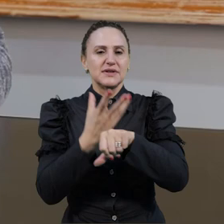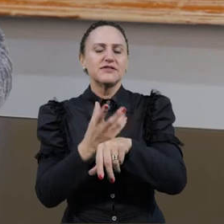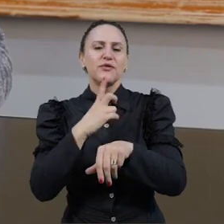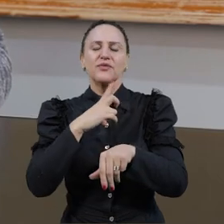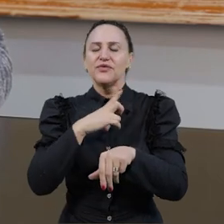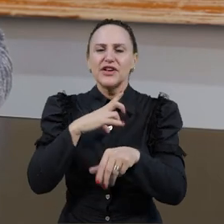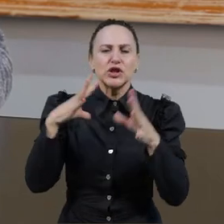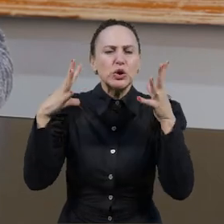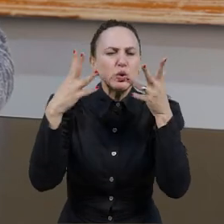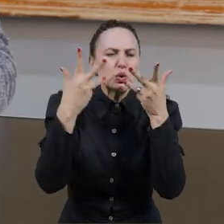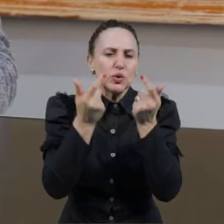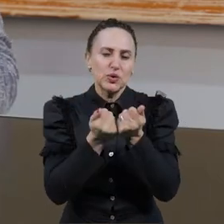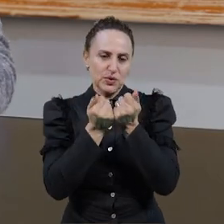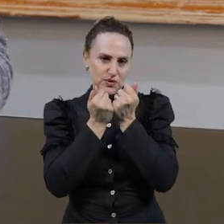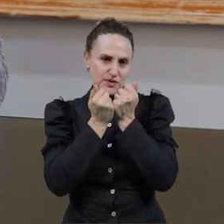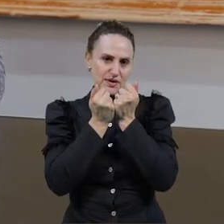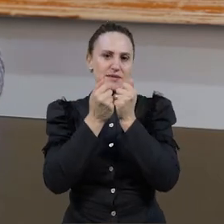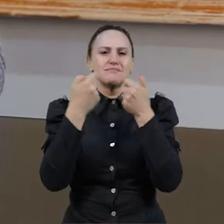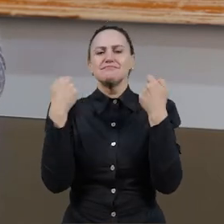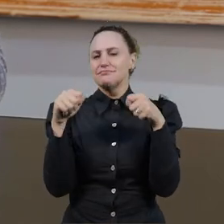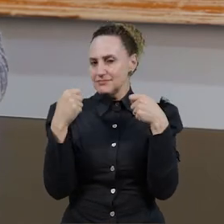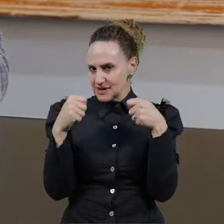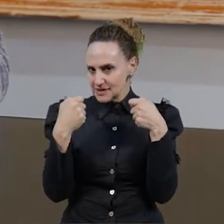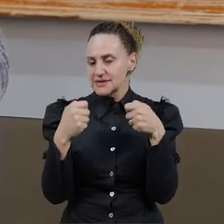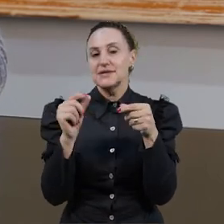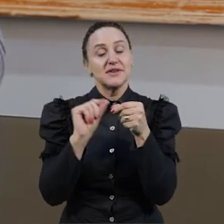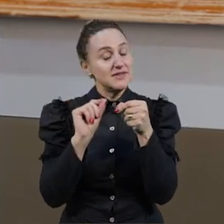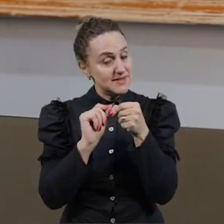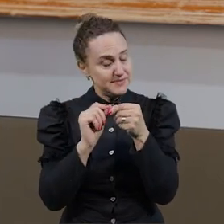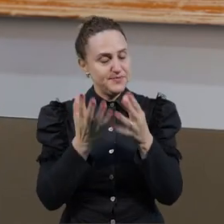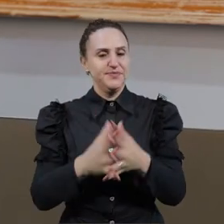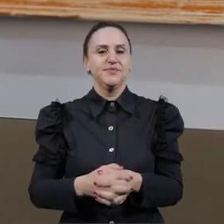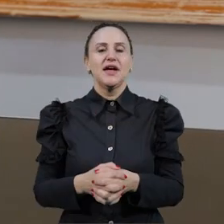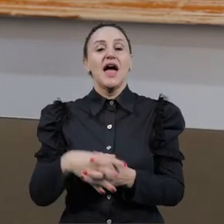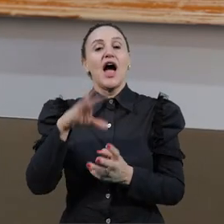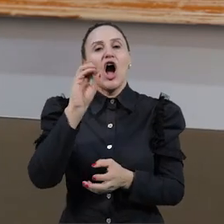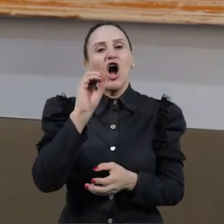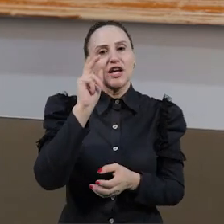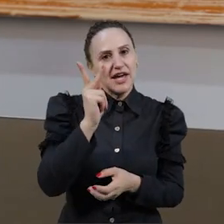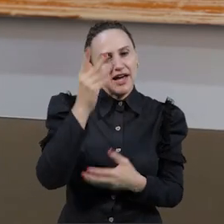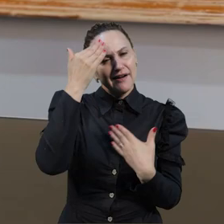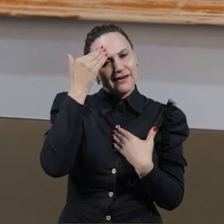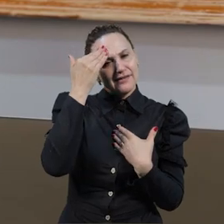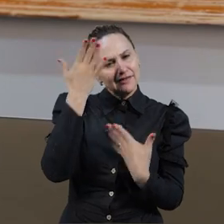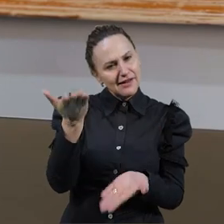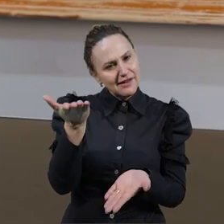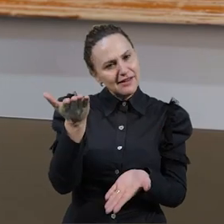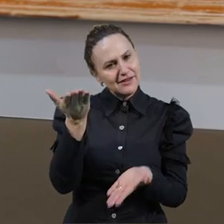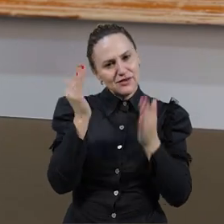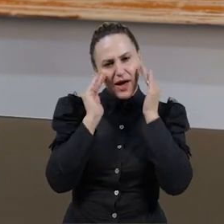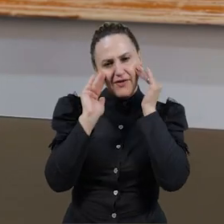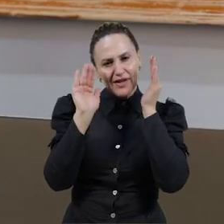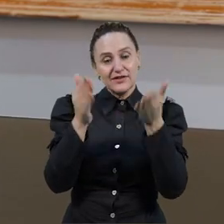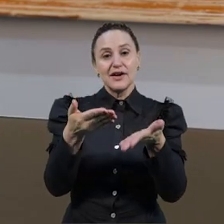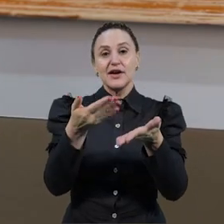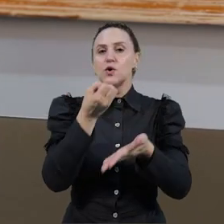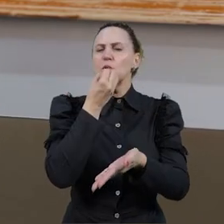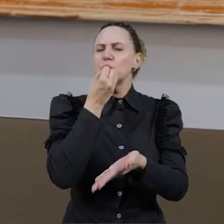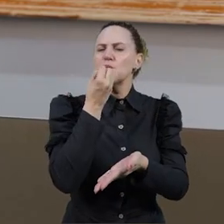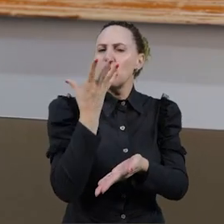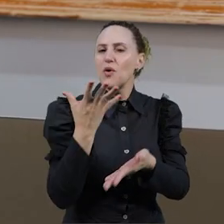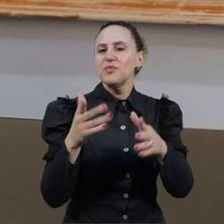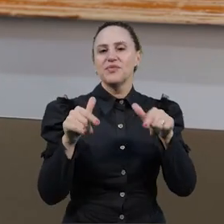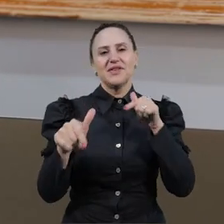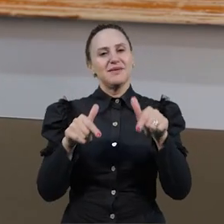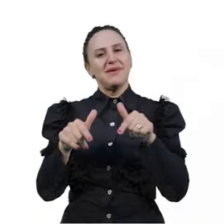ter todos os subsídios para realizar Fiquem tranquilos ok agradeço a atenção de todos vocês tenham um bom trabalho